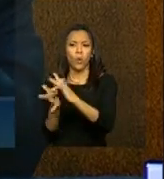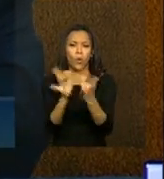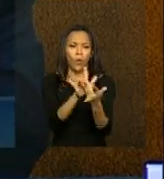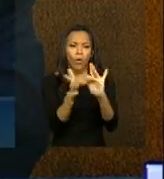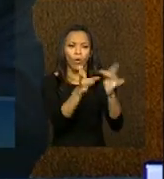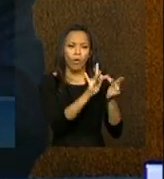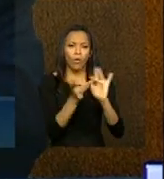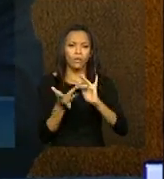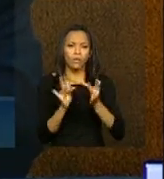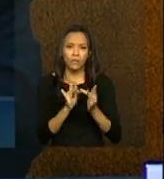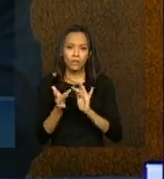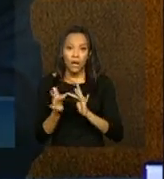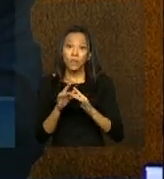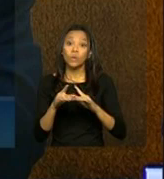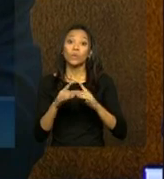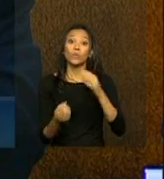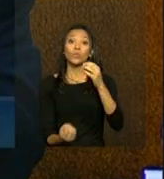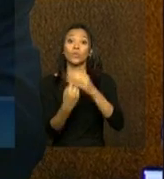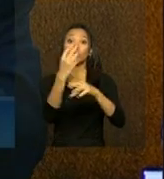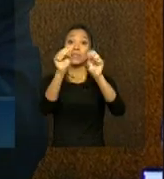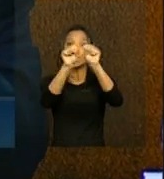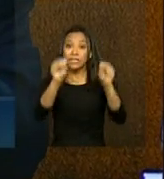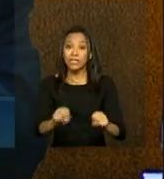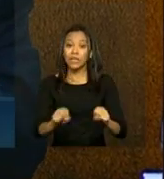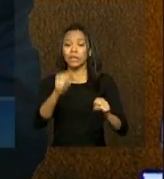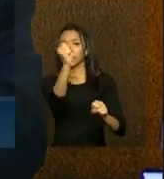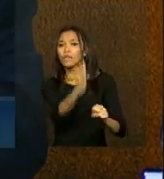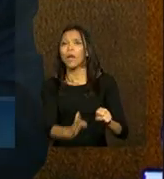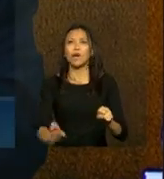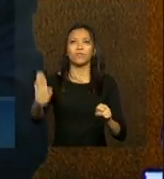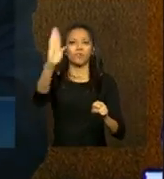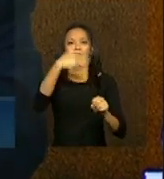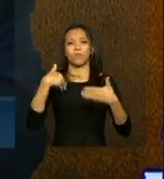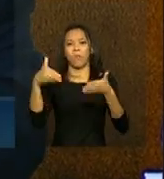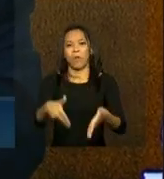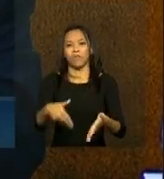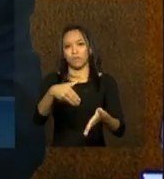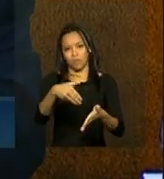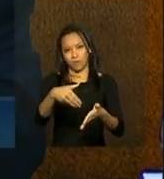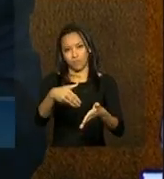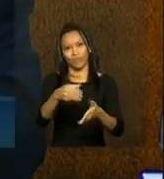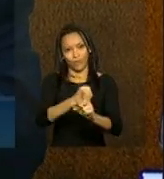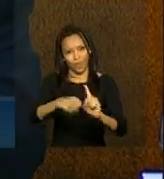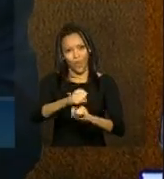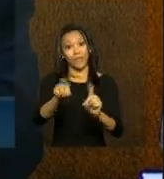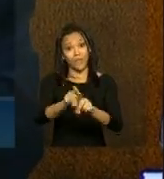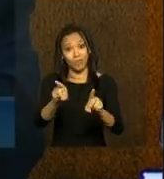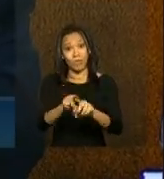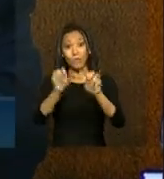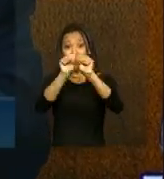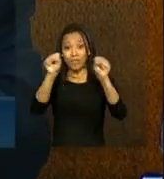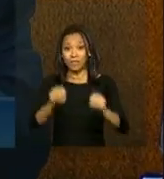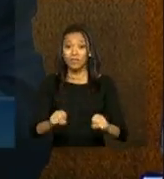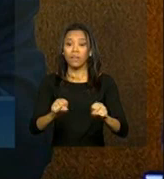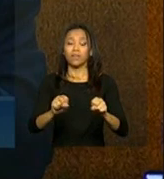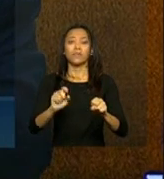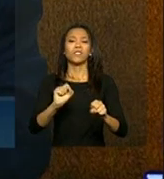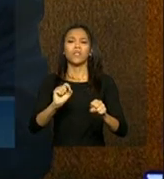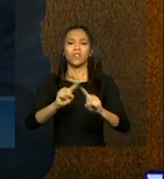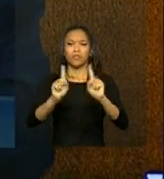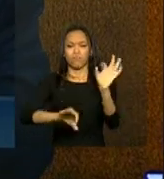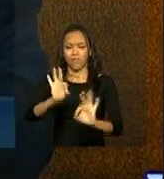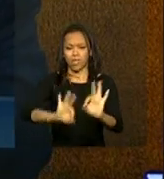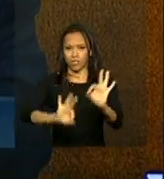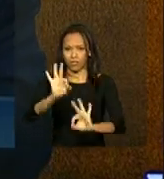entre um sistema nacional de participação social e um sistema nacional de planejamento. Eu acho que esse é o nosso esse é o